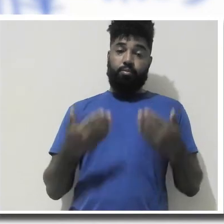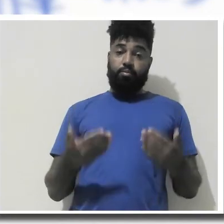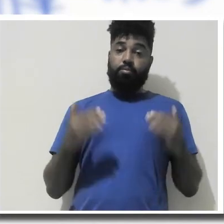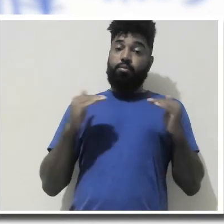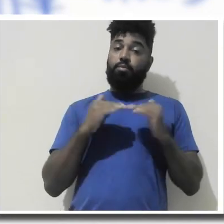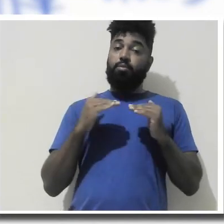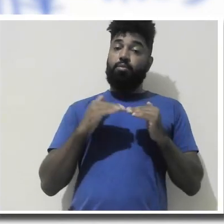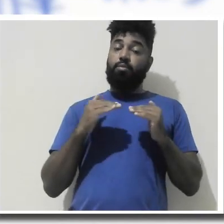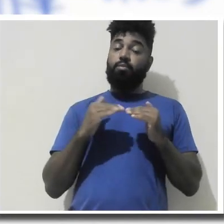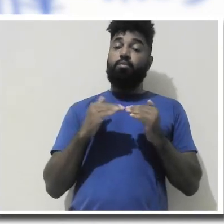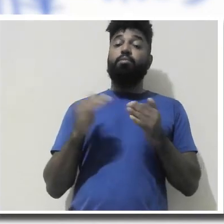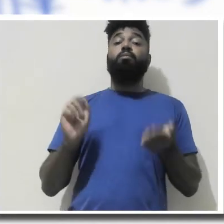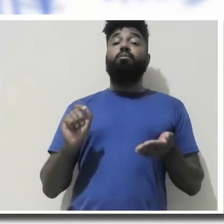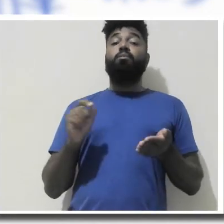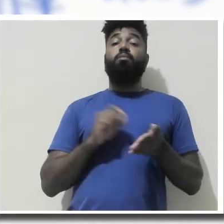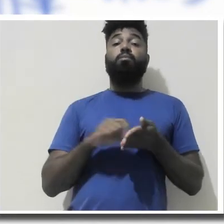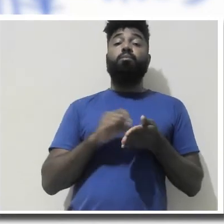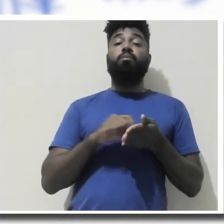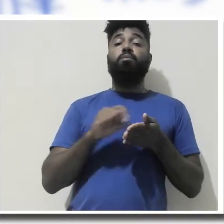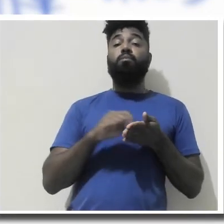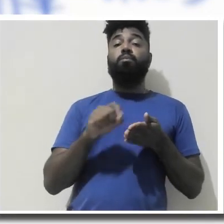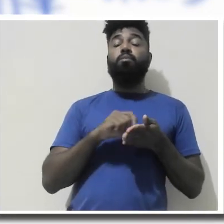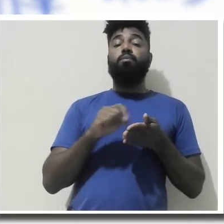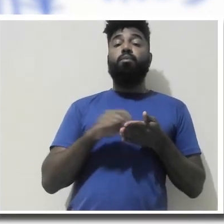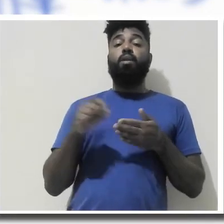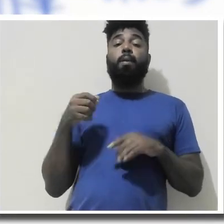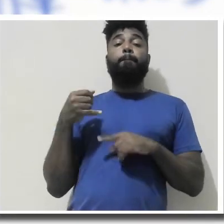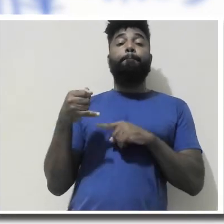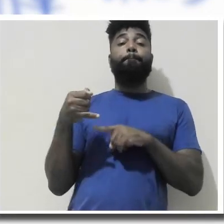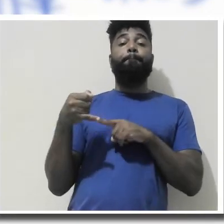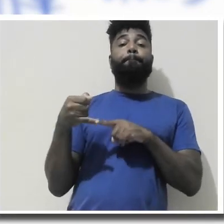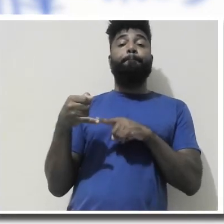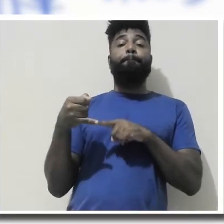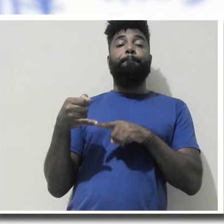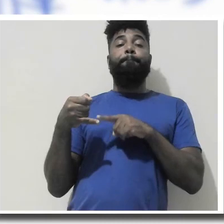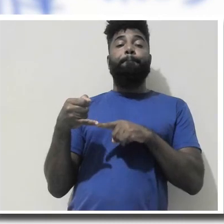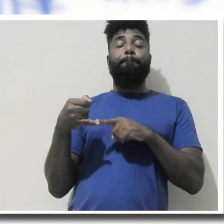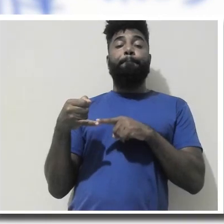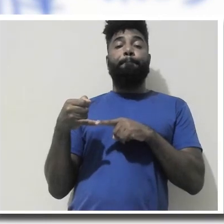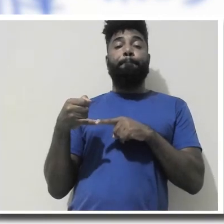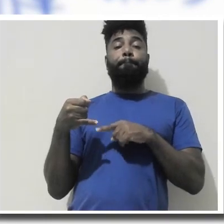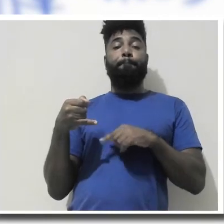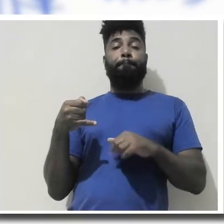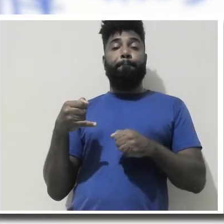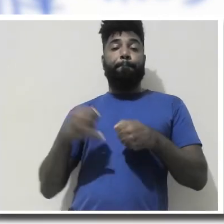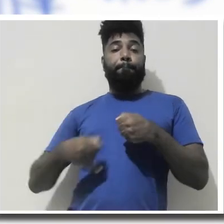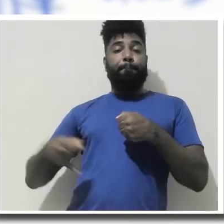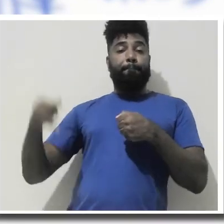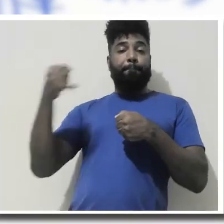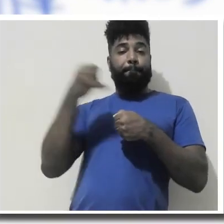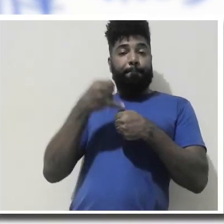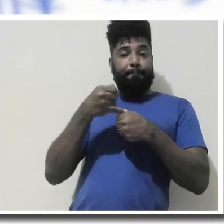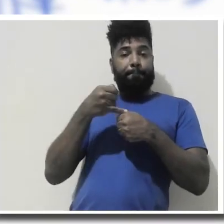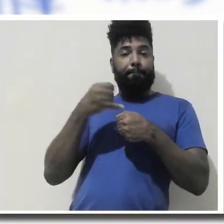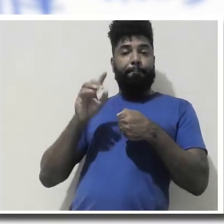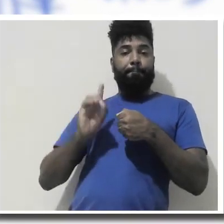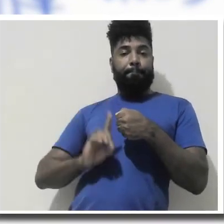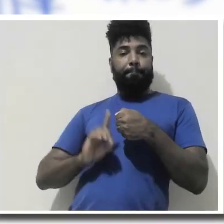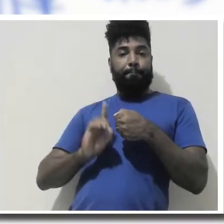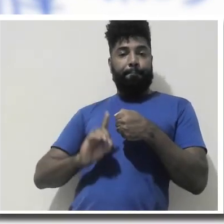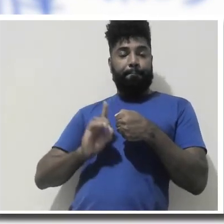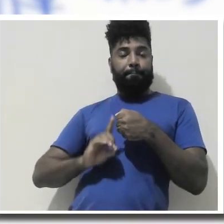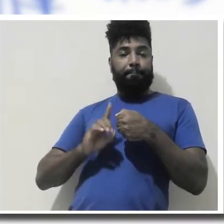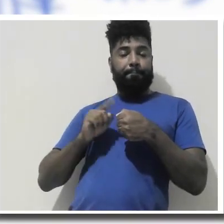sendo igual a notação colocando o menos na parte superior direita. Agora sim eu